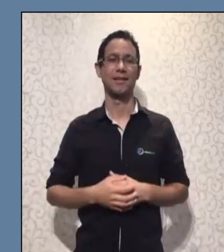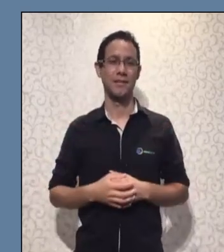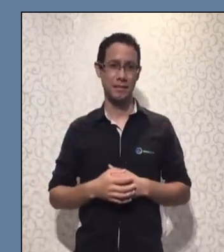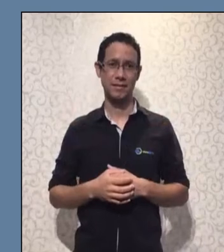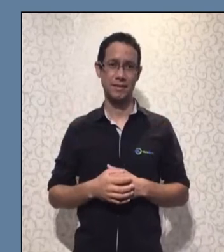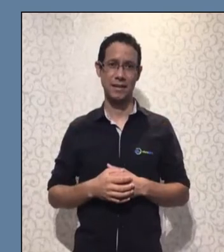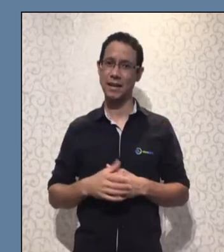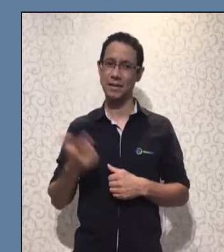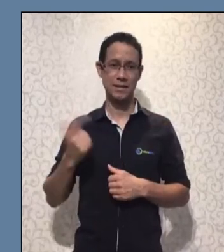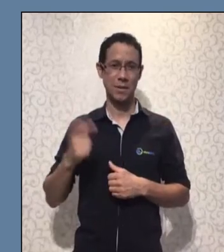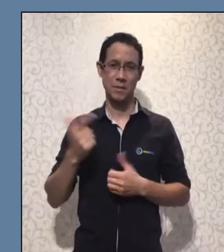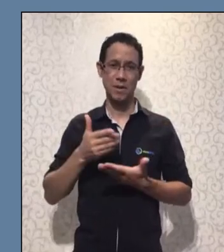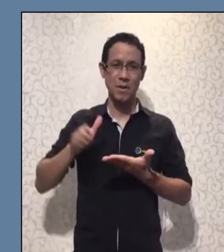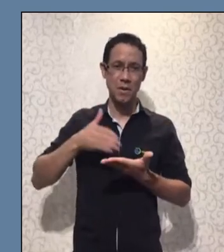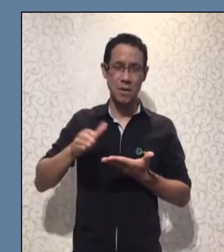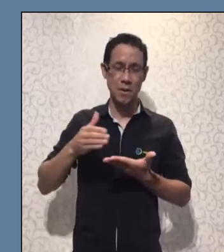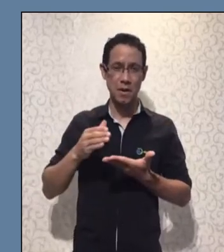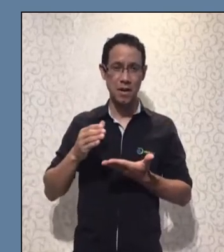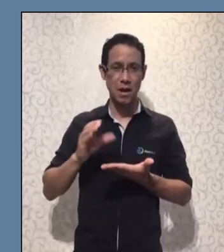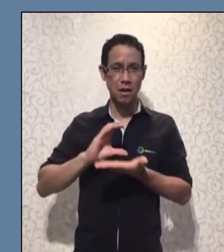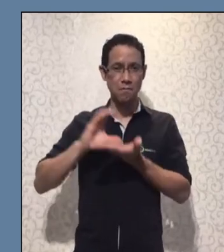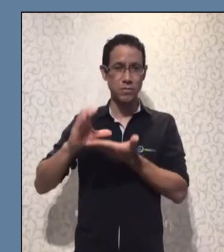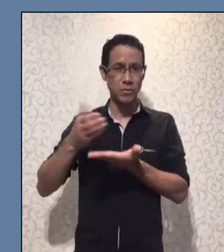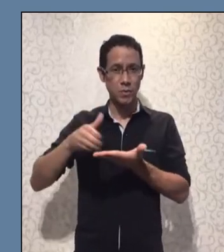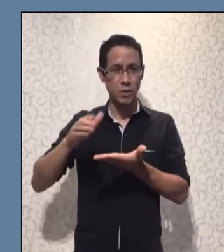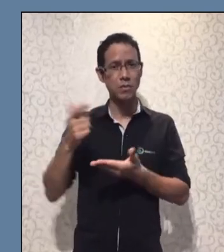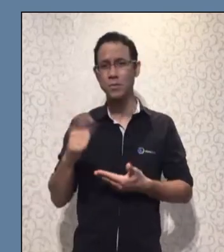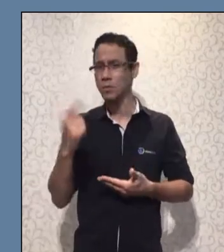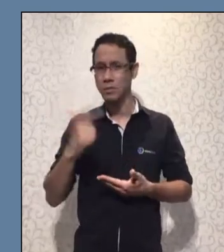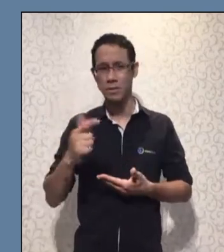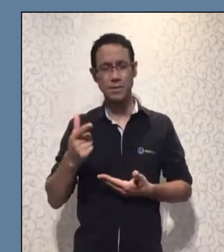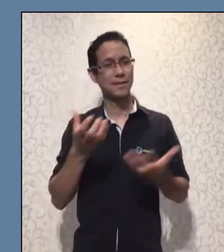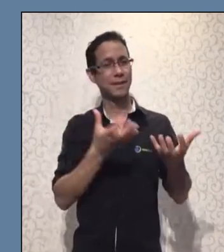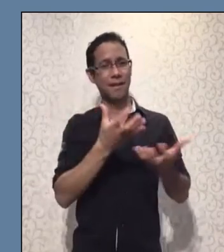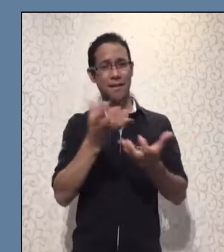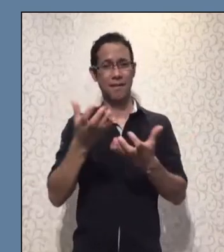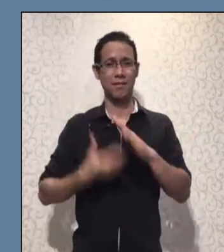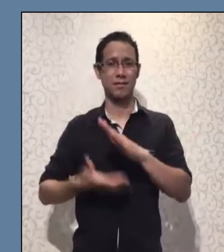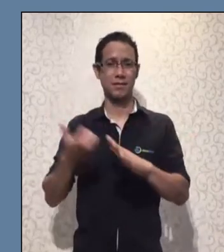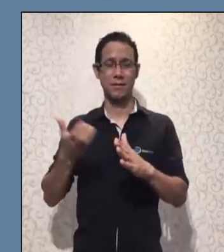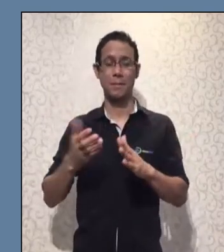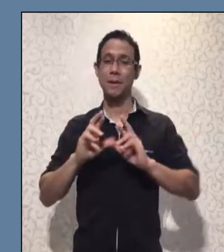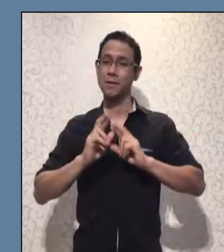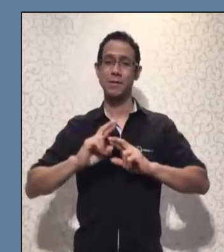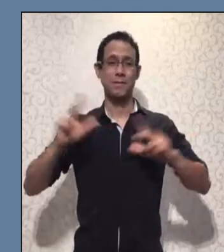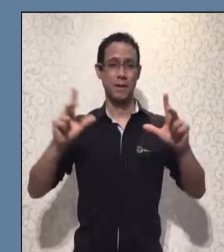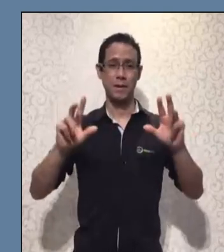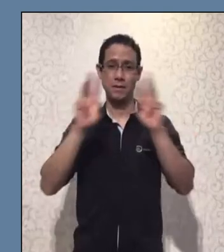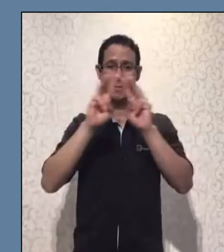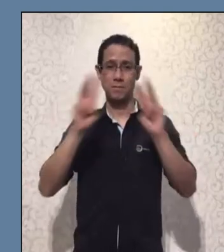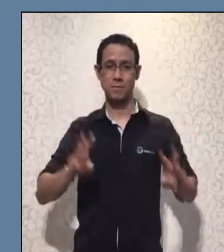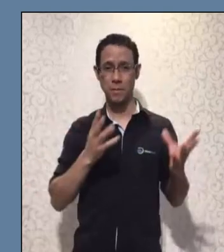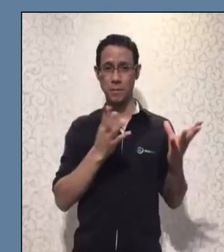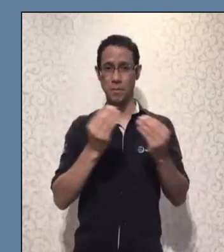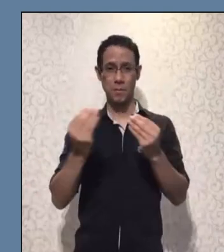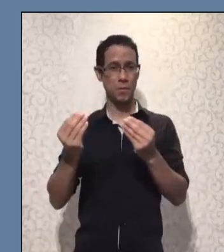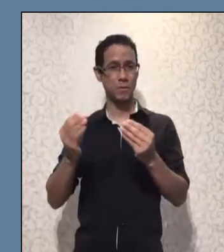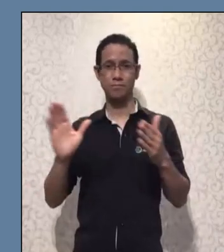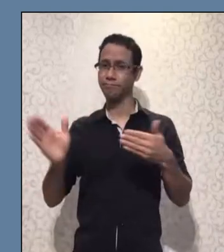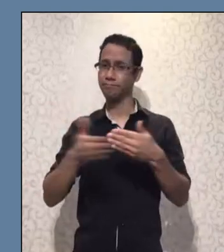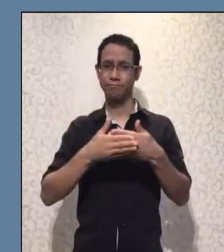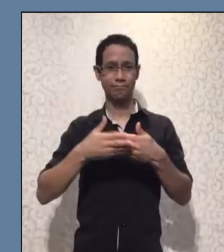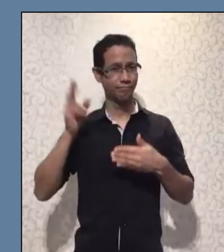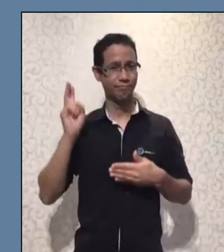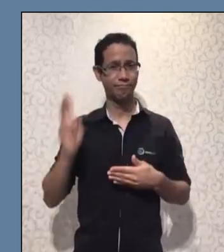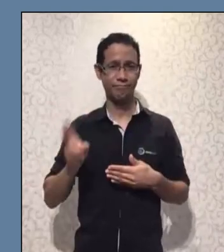ainda estamos numa situação que é muito diferente para muitos museus. Muitos museus não vão mesmo reabrir, né? Isso é